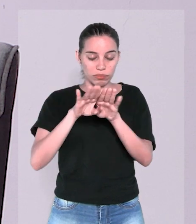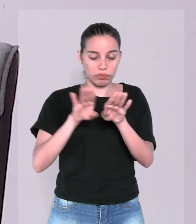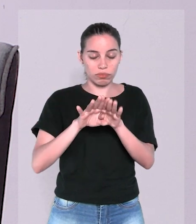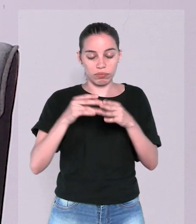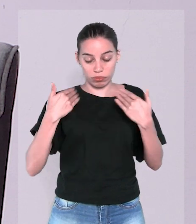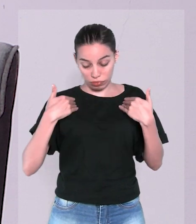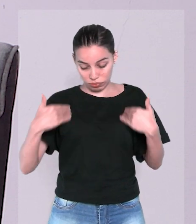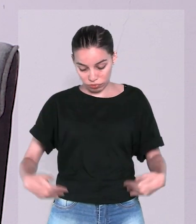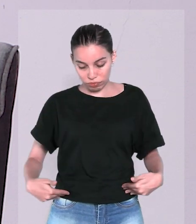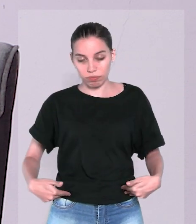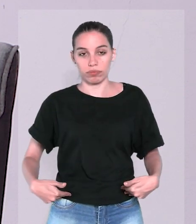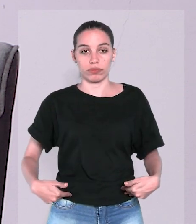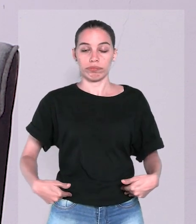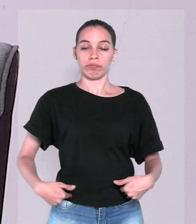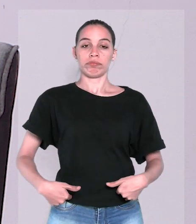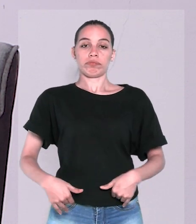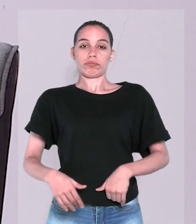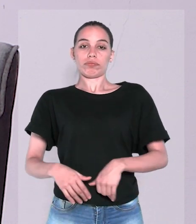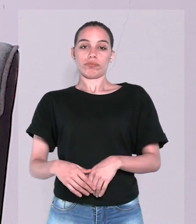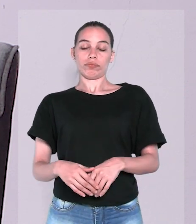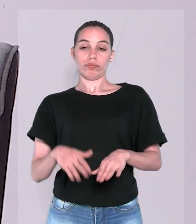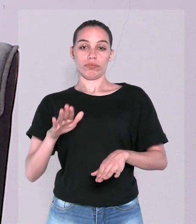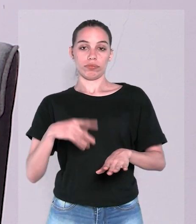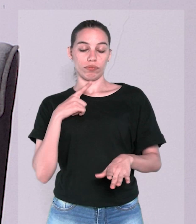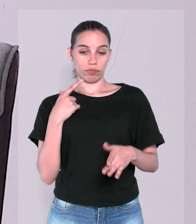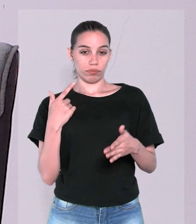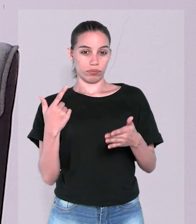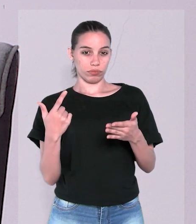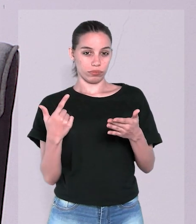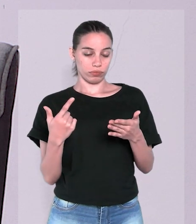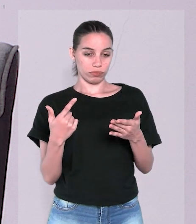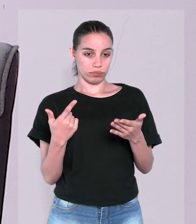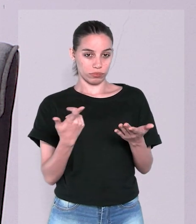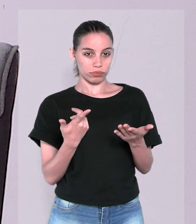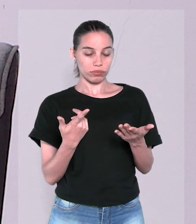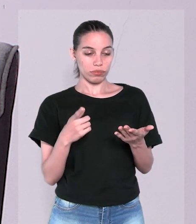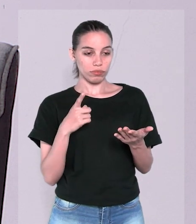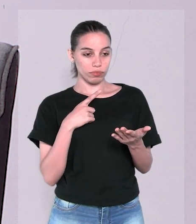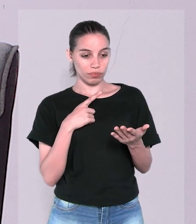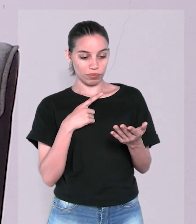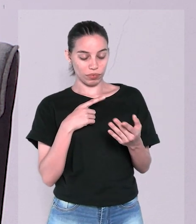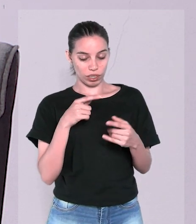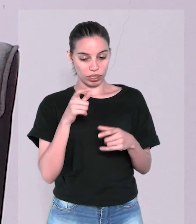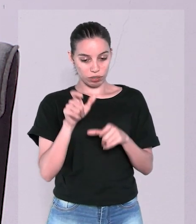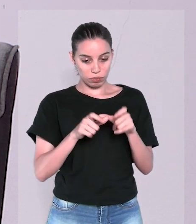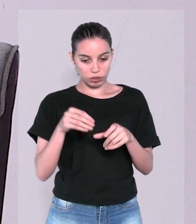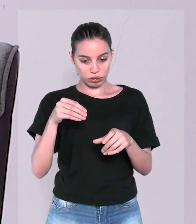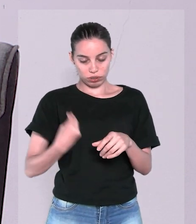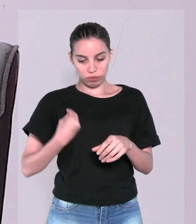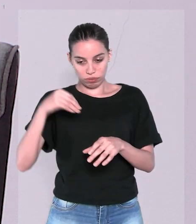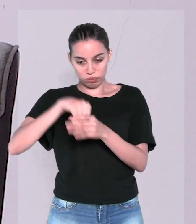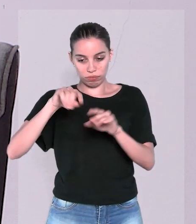violenta. Né? Nós estamos experimentando na geração do quarto uma tecnologia violenta. Uma